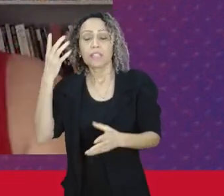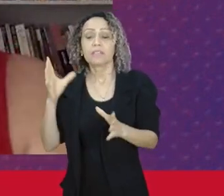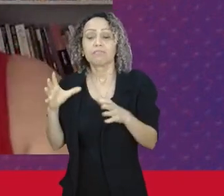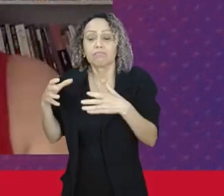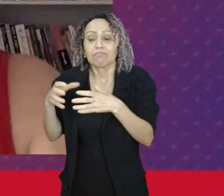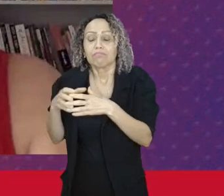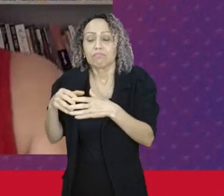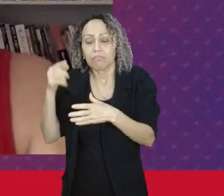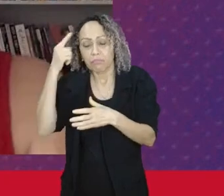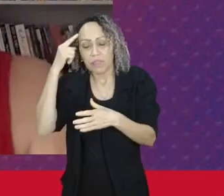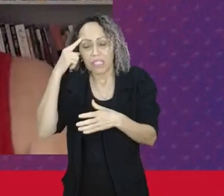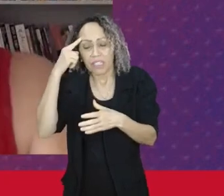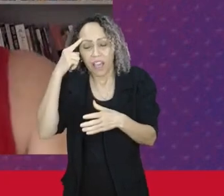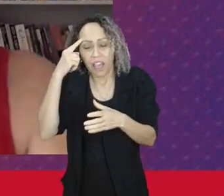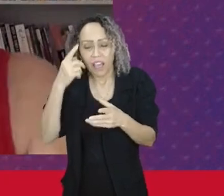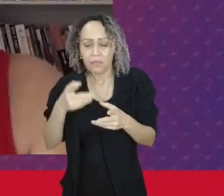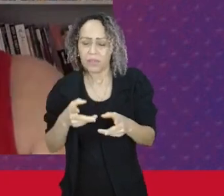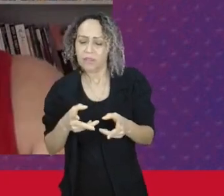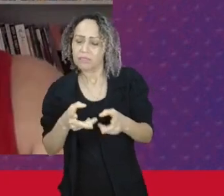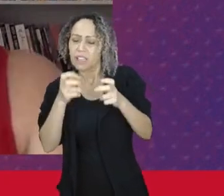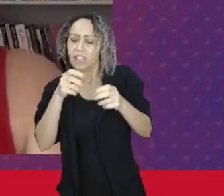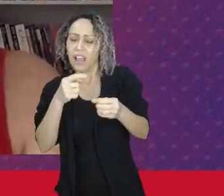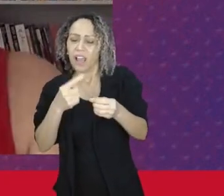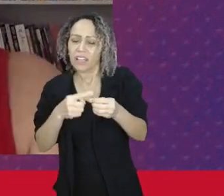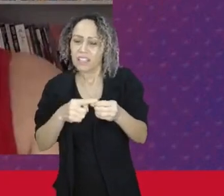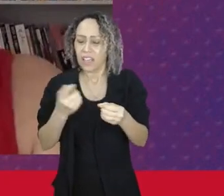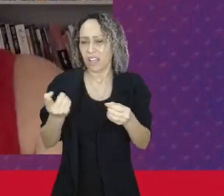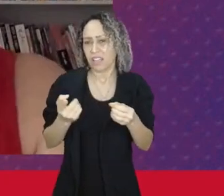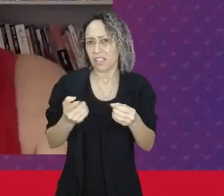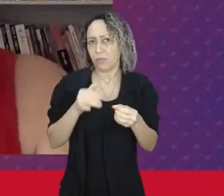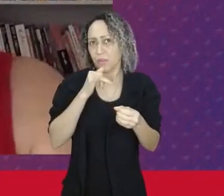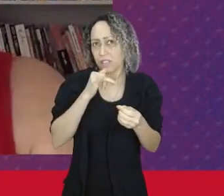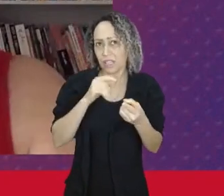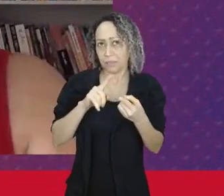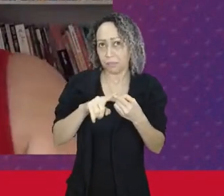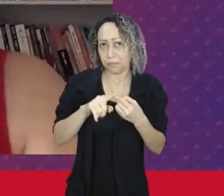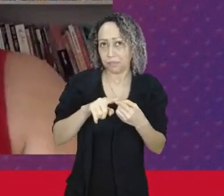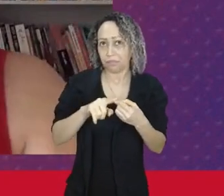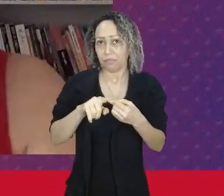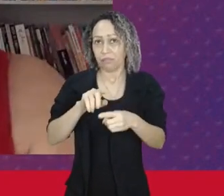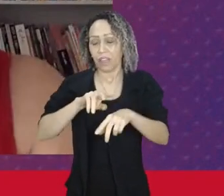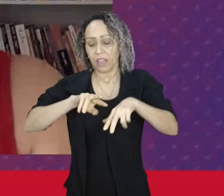dessas diferenças de gênero, de raça, de qualidade, e que a